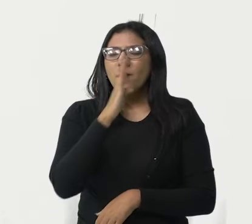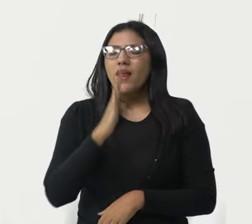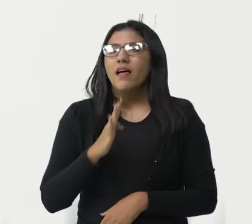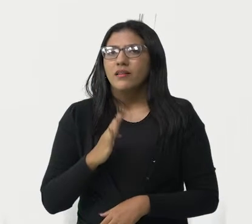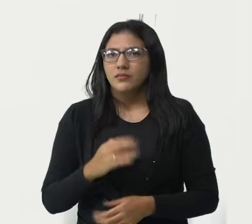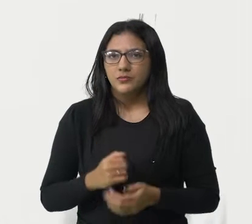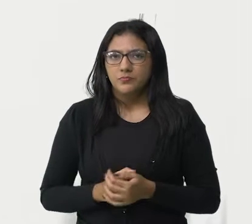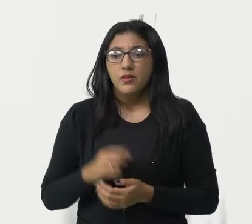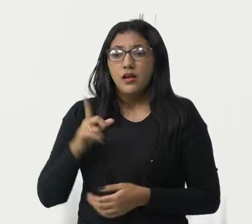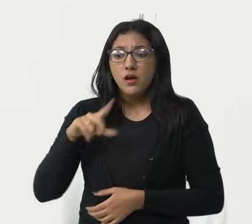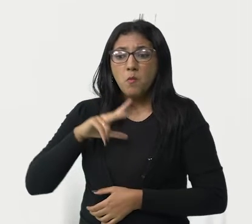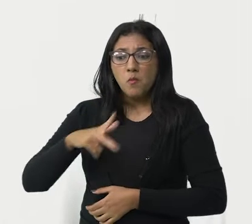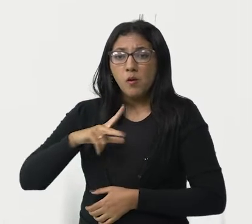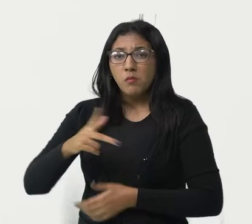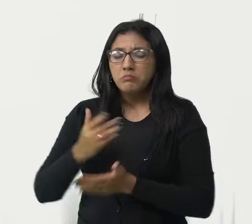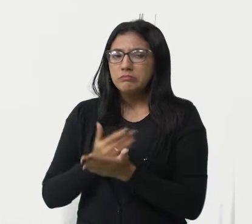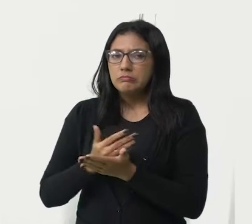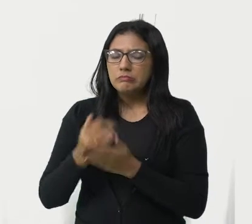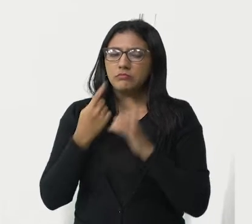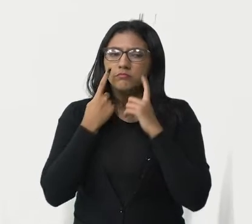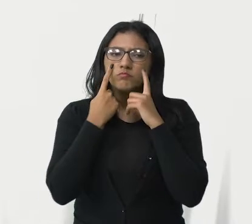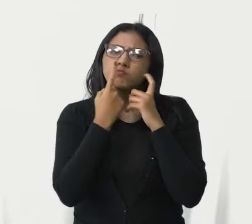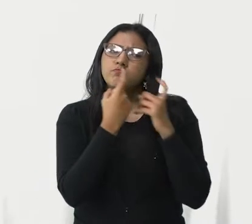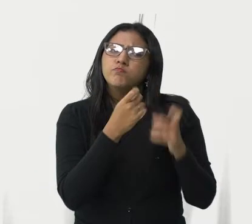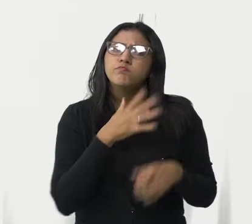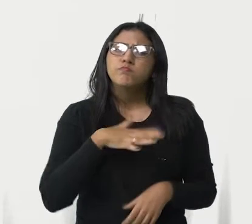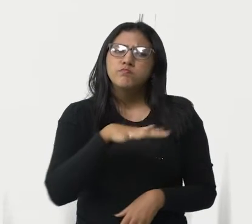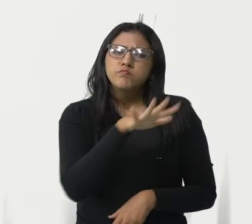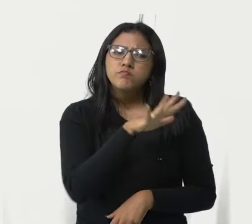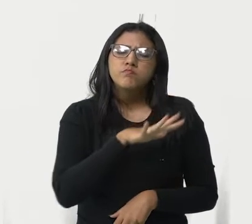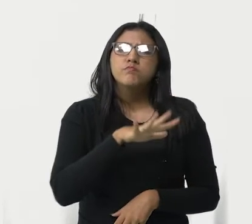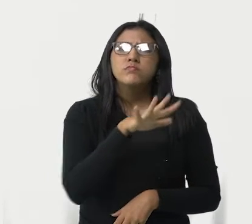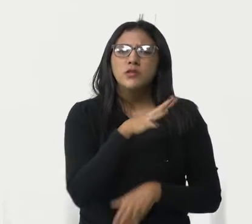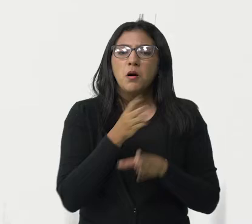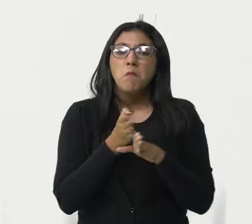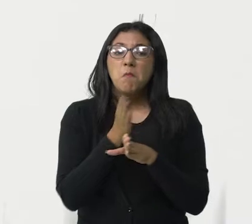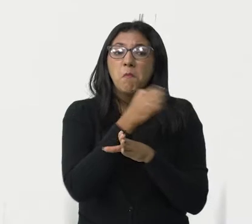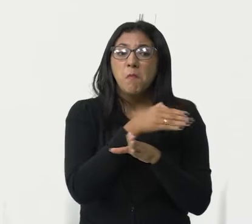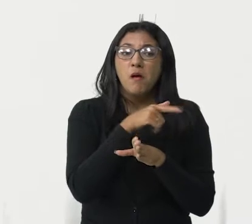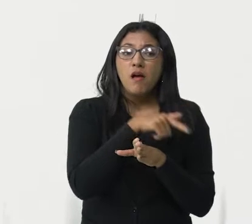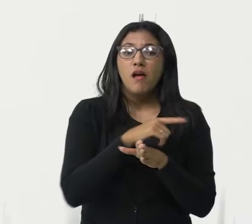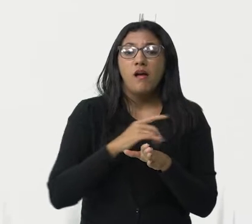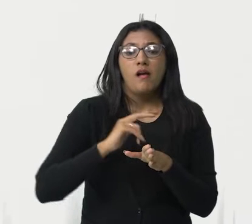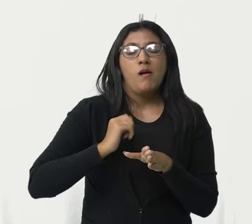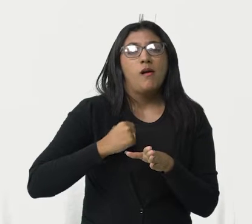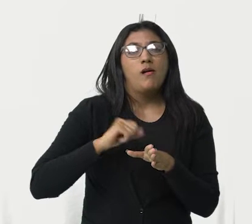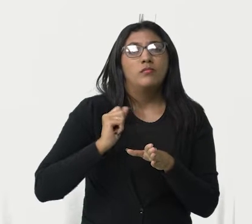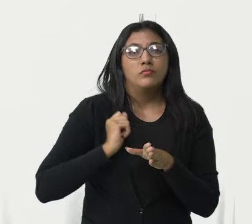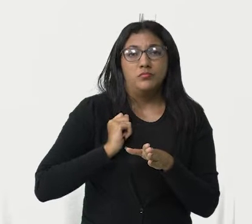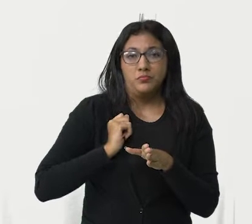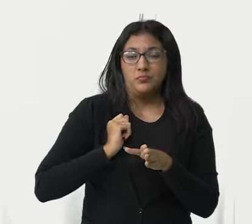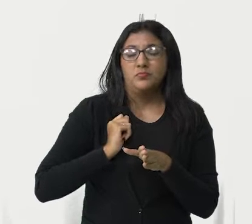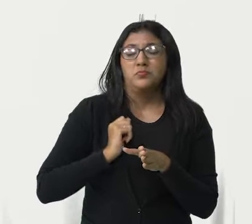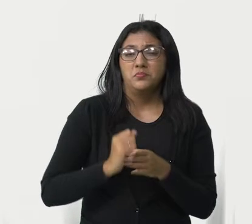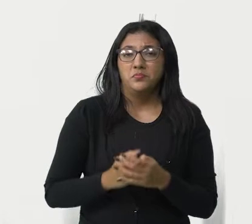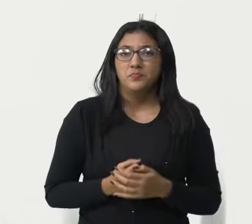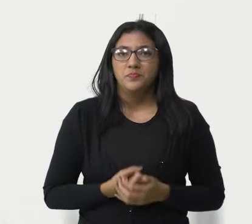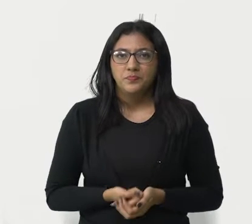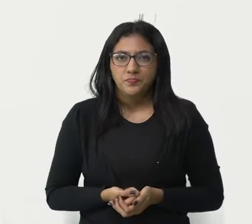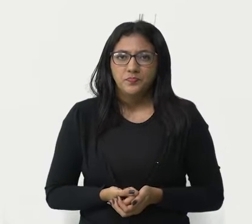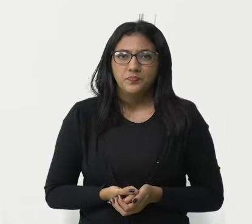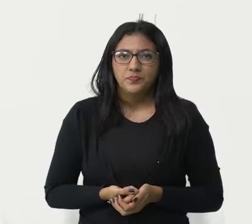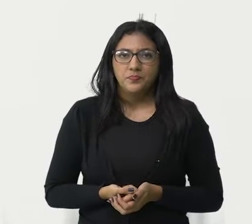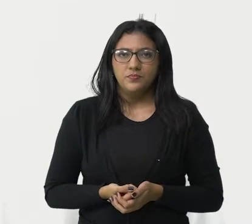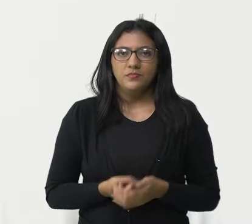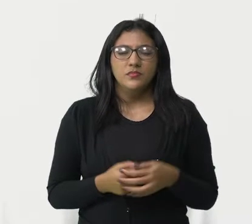cada vez mais, começam a ir para a área do território espanhol, tá? Então, a gente vai verificar